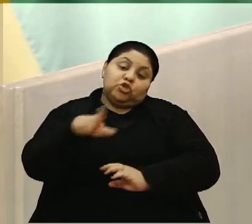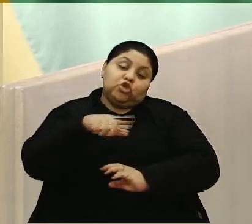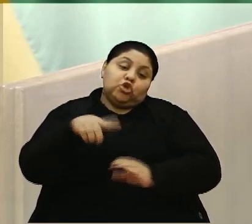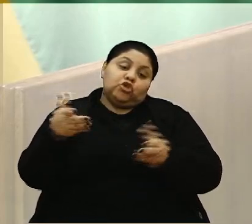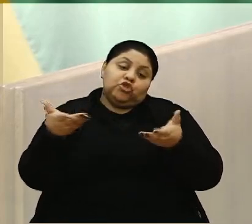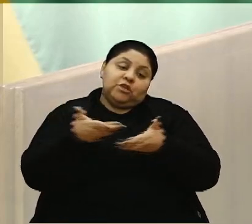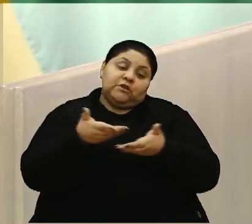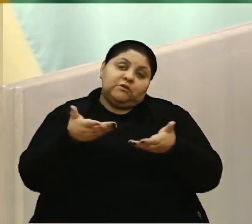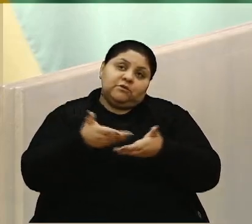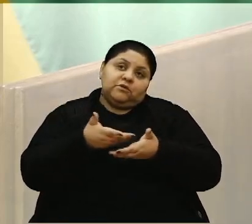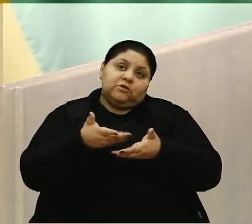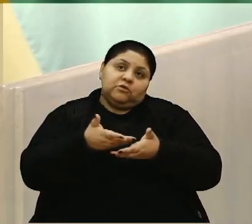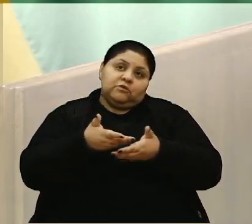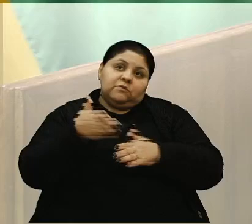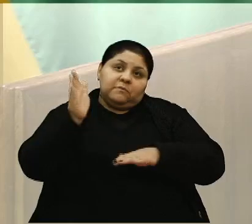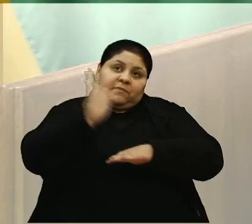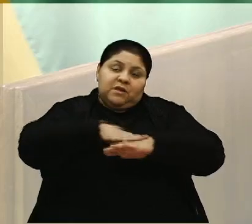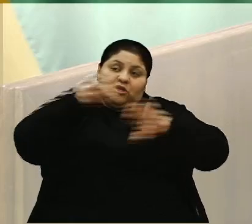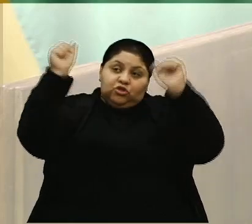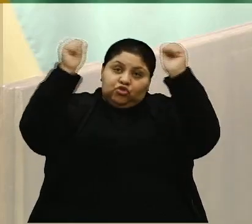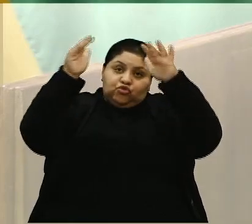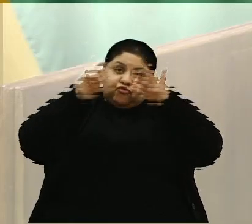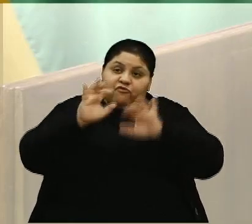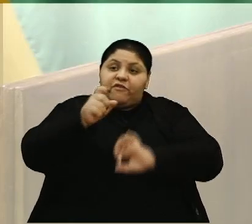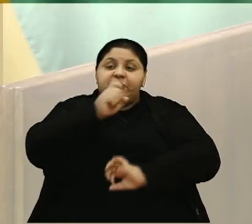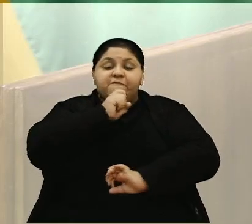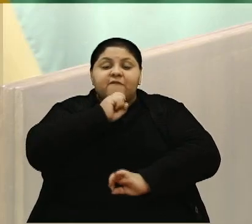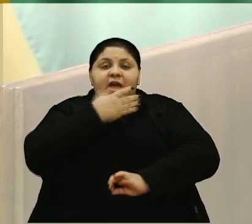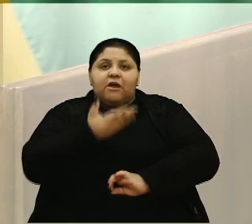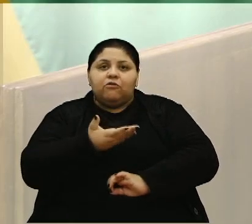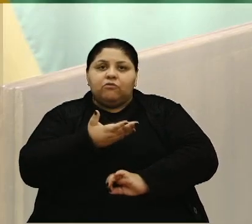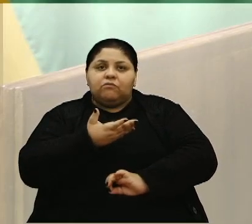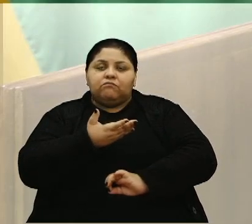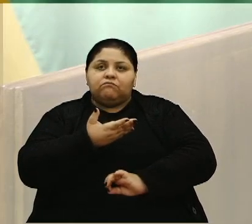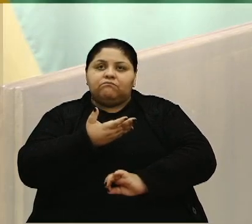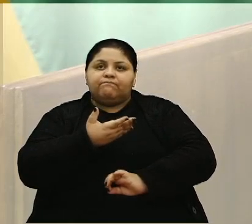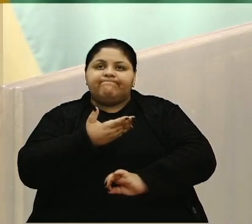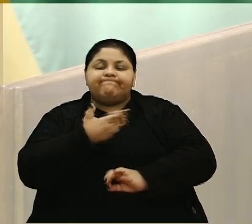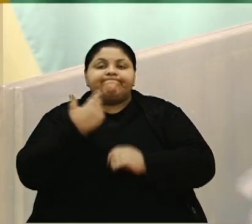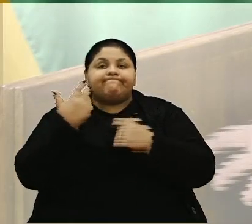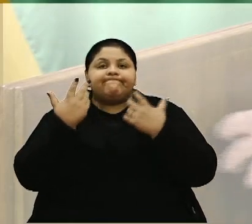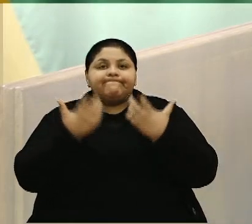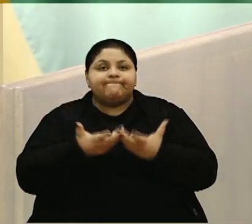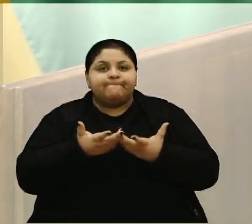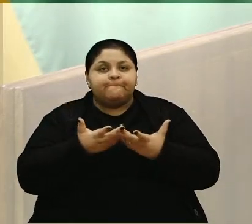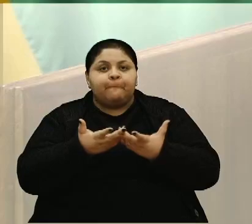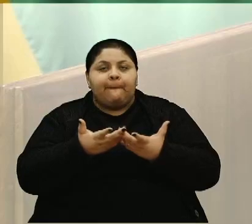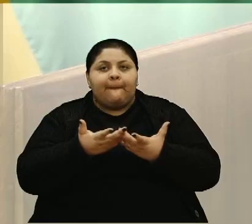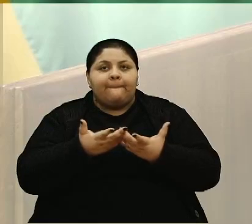estamos, vem mais chuva, vem mais inverno, e aí